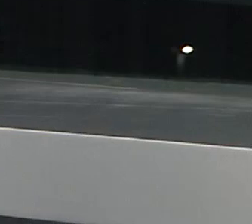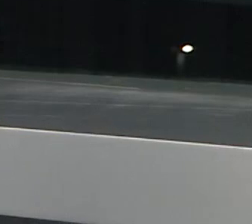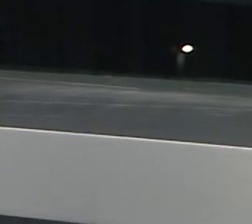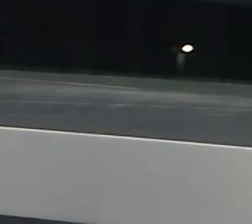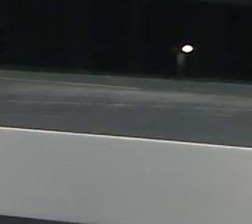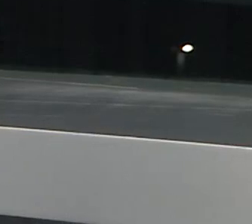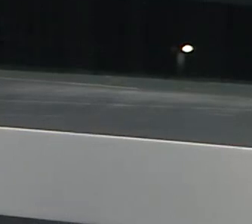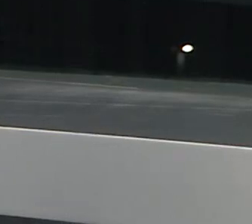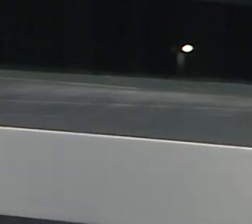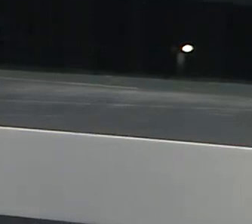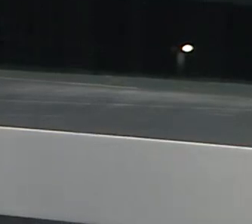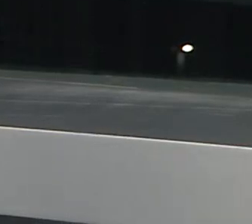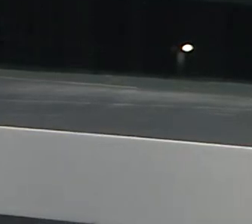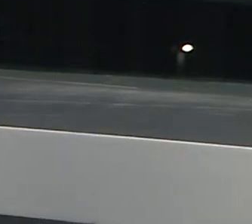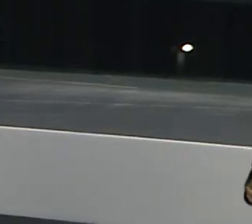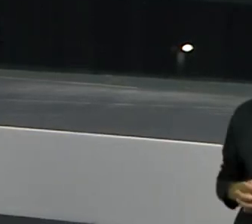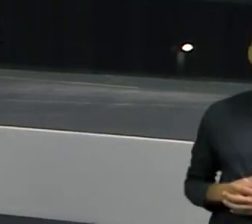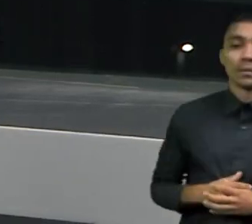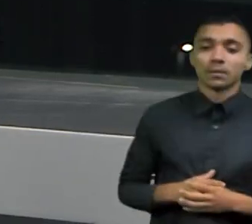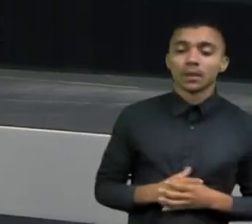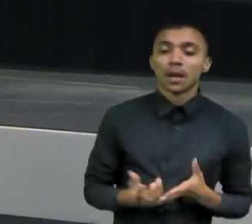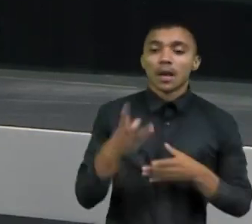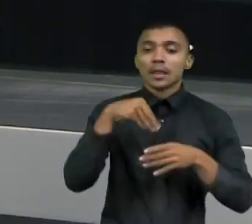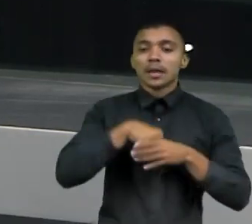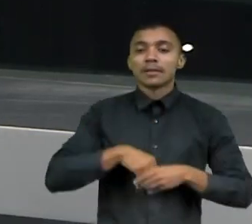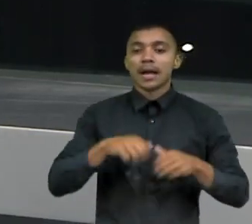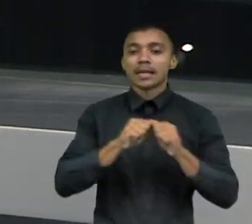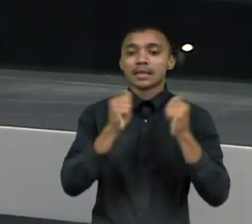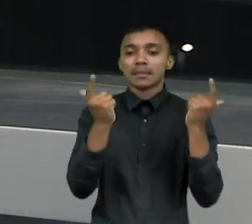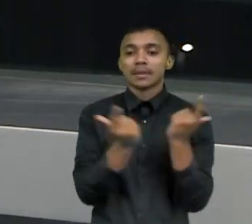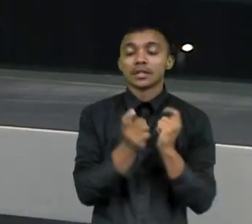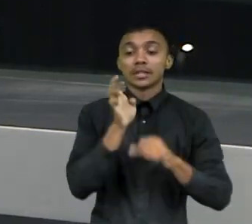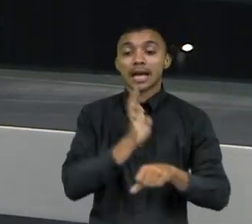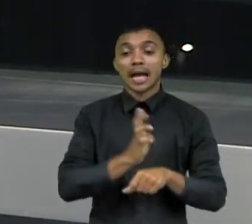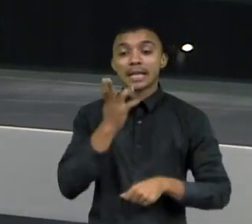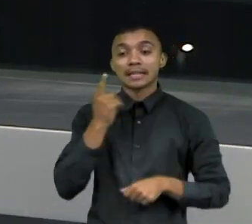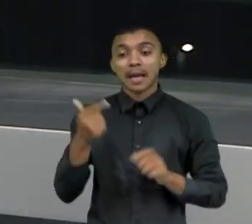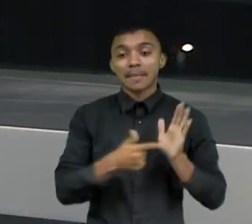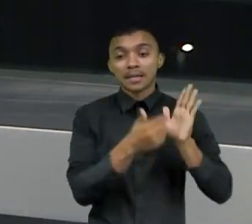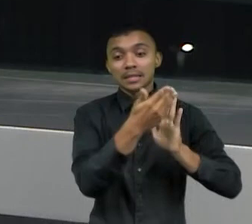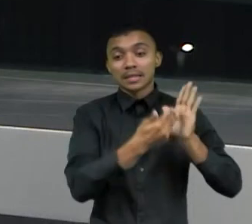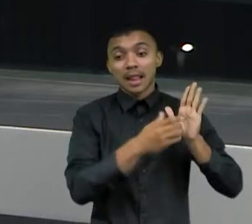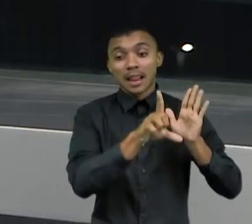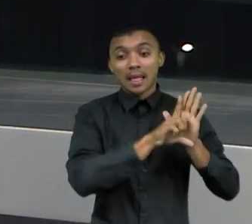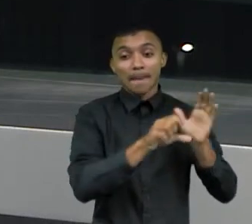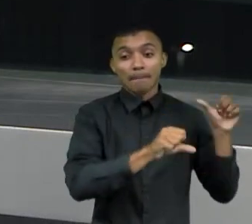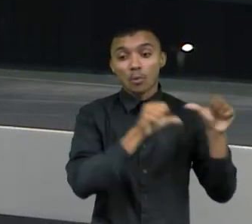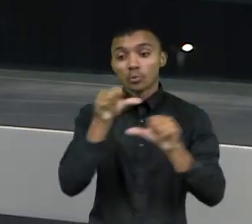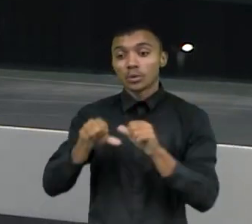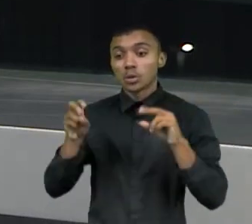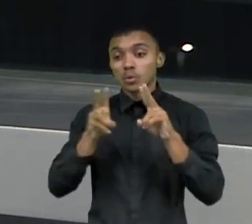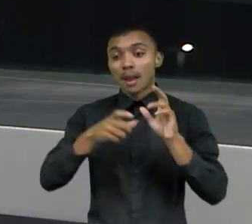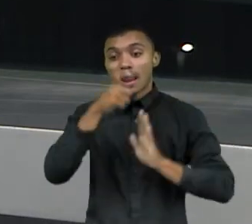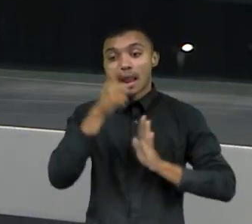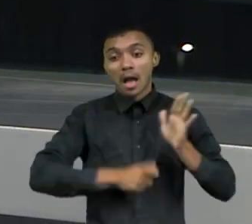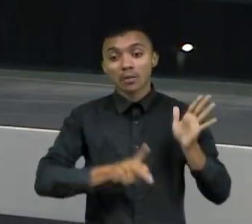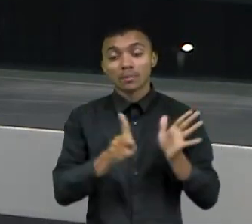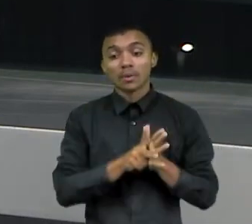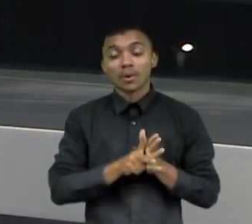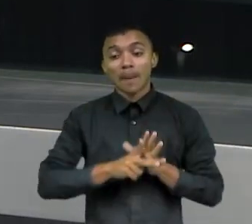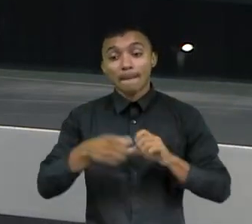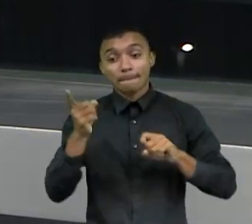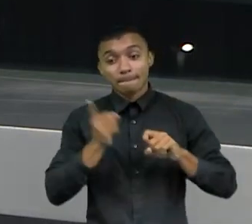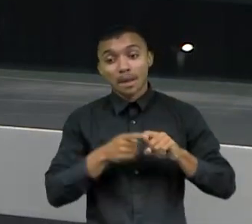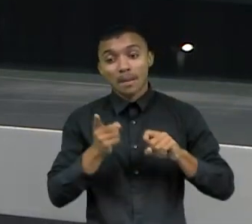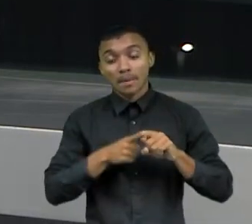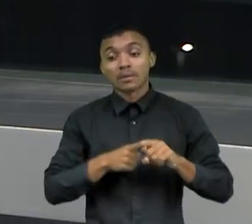Tramita aqui na Assembleia Legislativa um projeto de lei que propõe mudança na apresentação de laudo médico pericial que